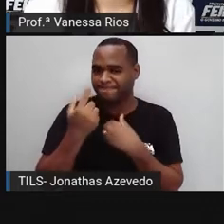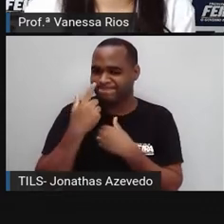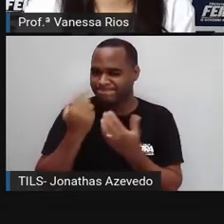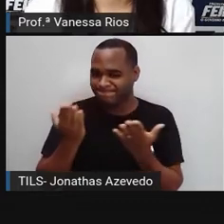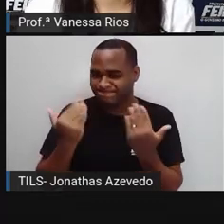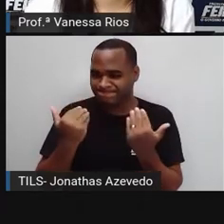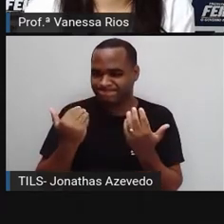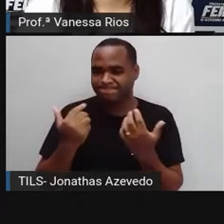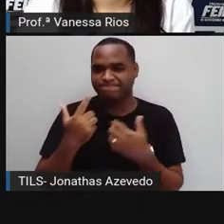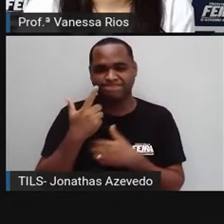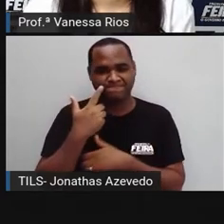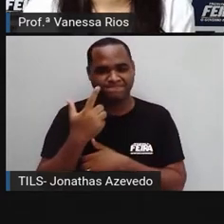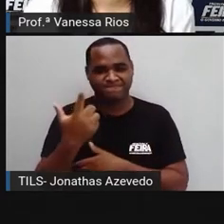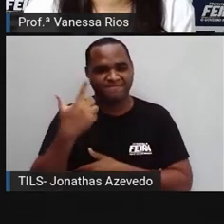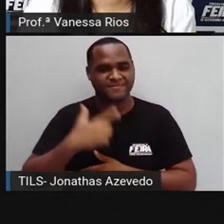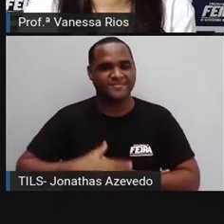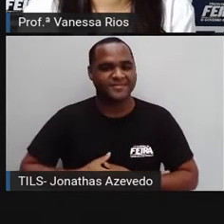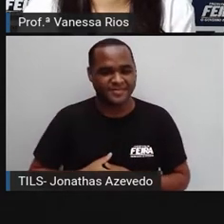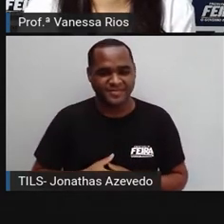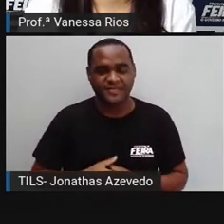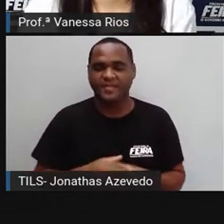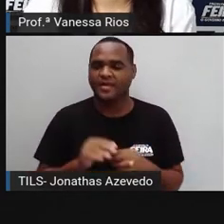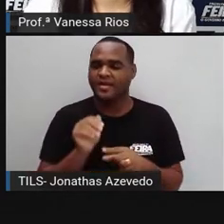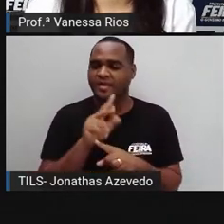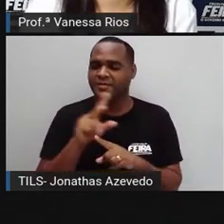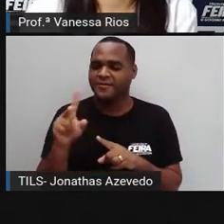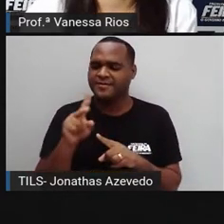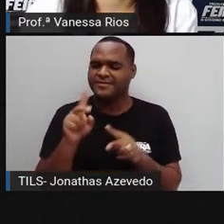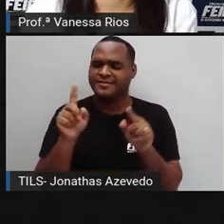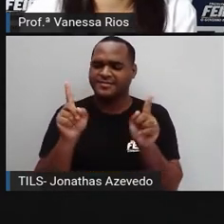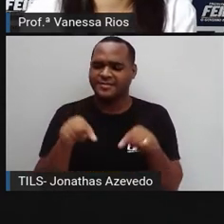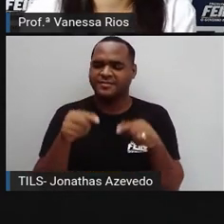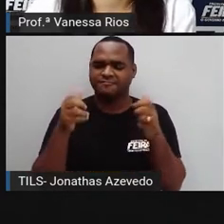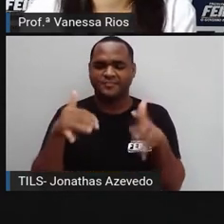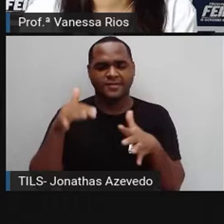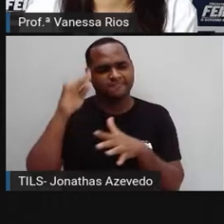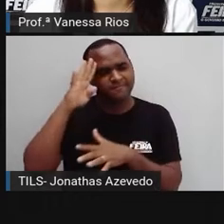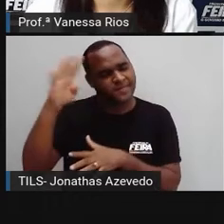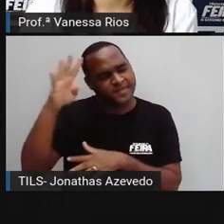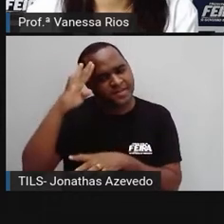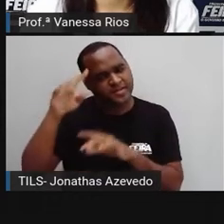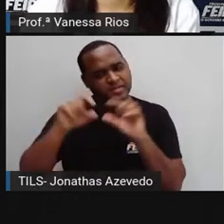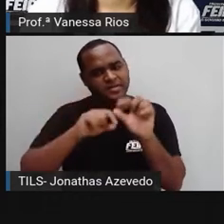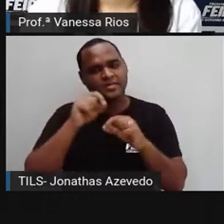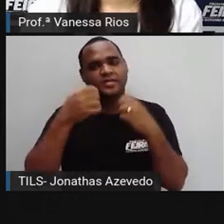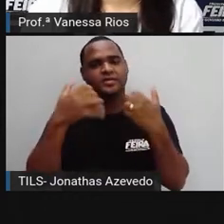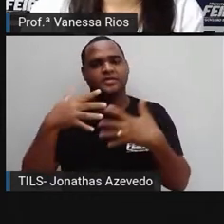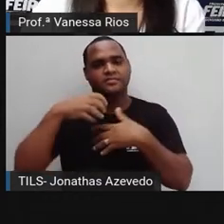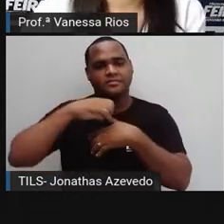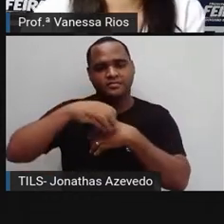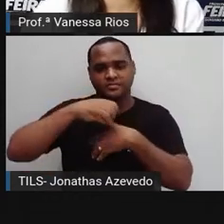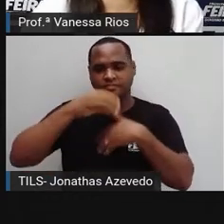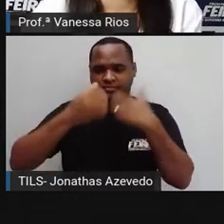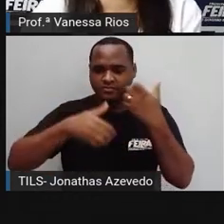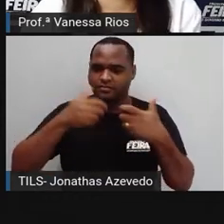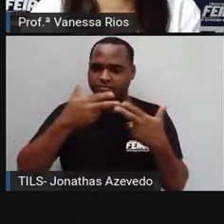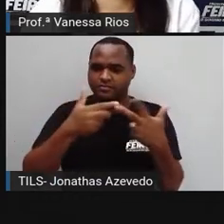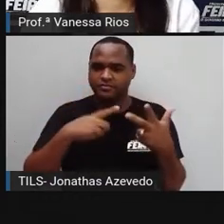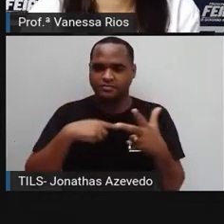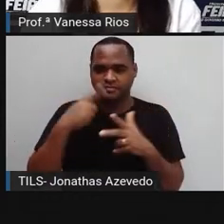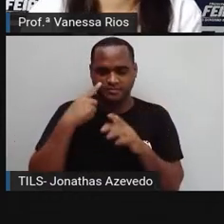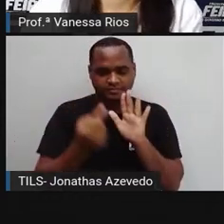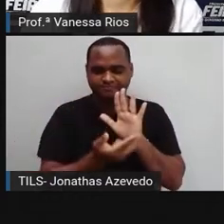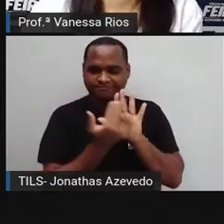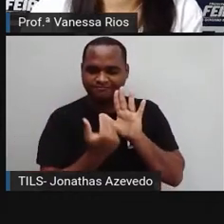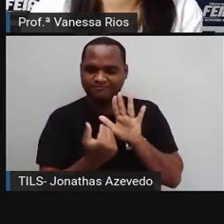acompanhar? A Pró inicia justamente com essa reflexão, trazendo aí essa